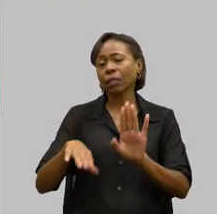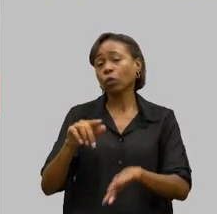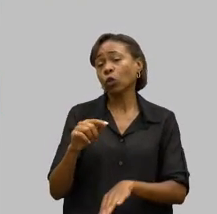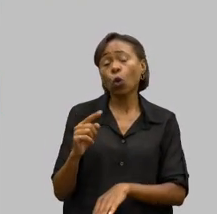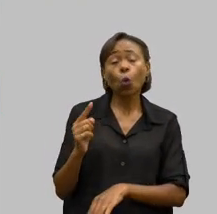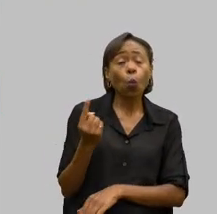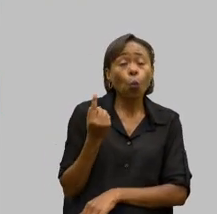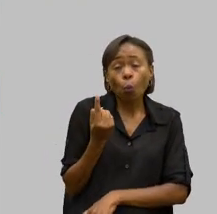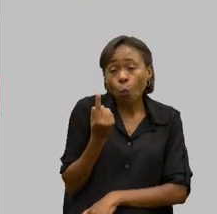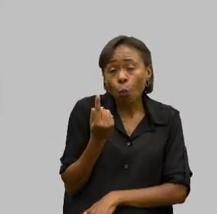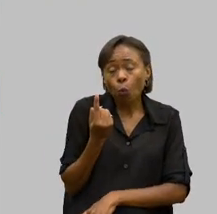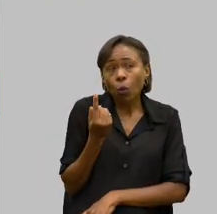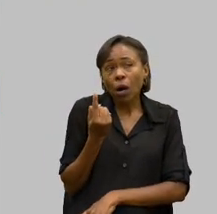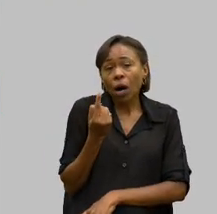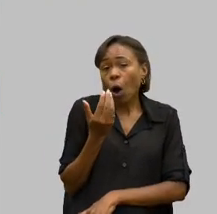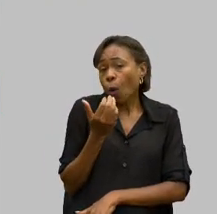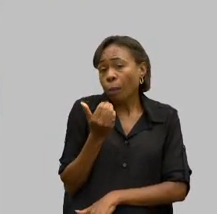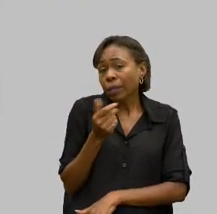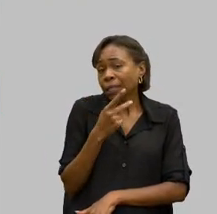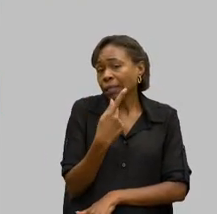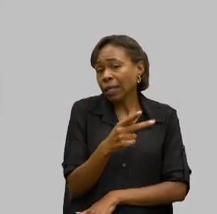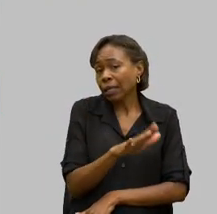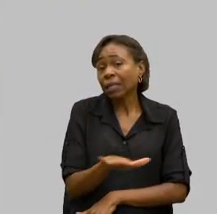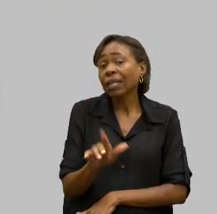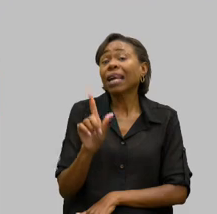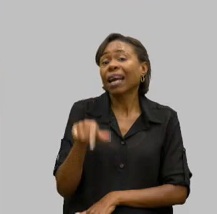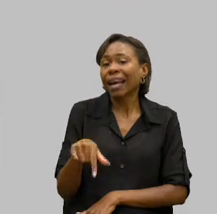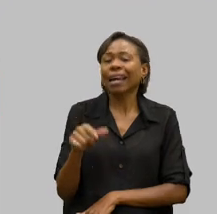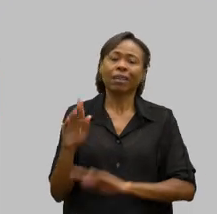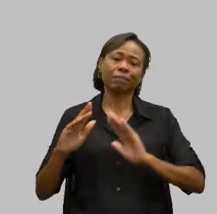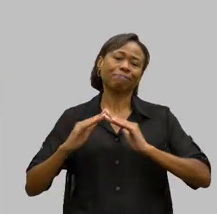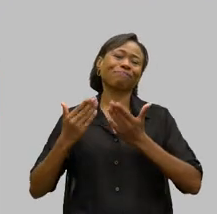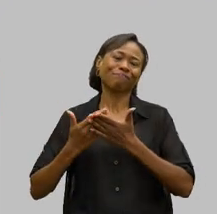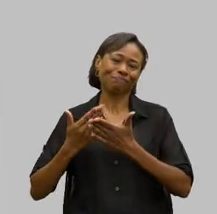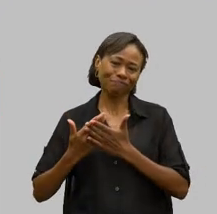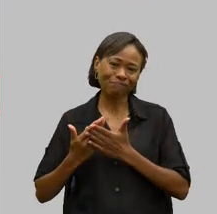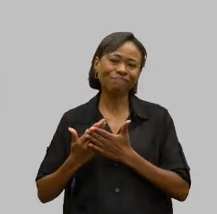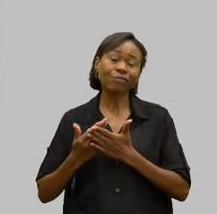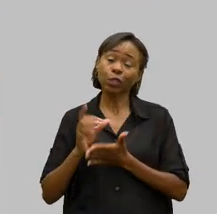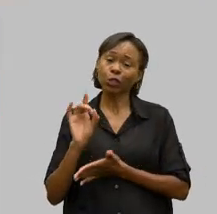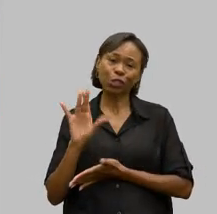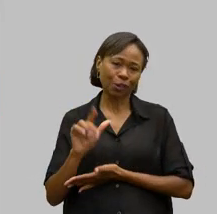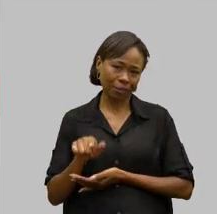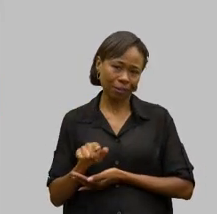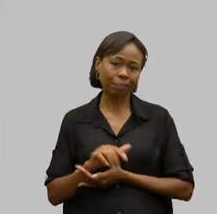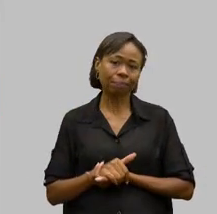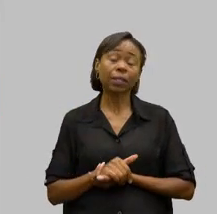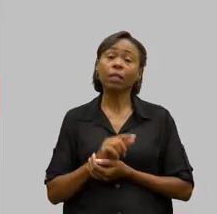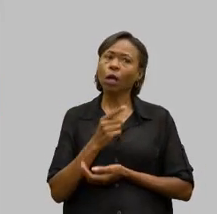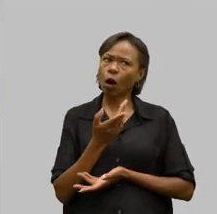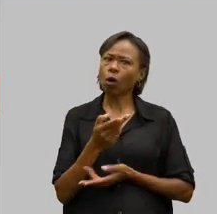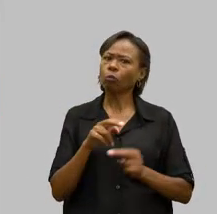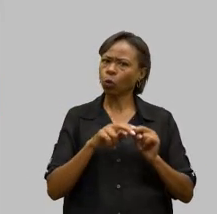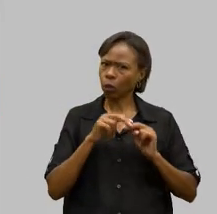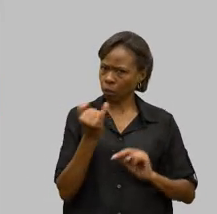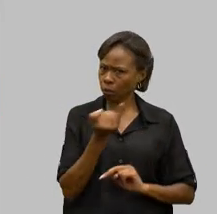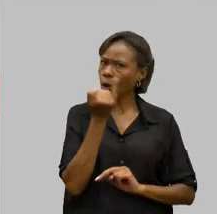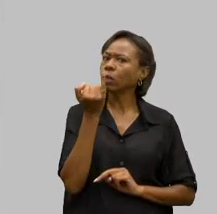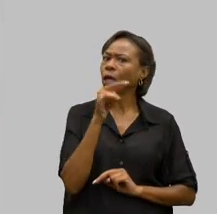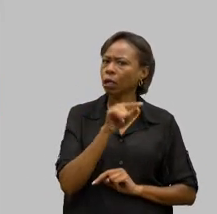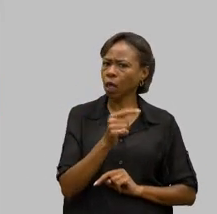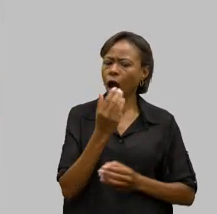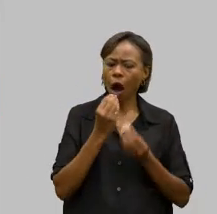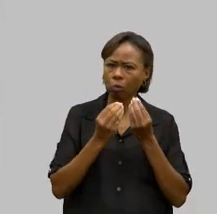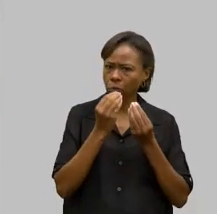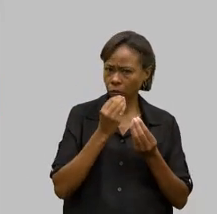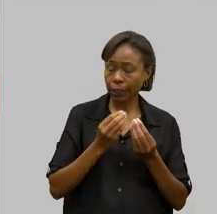é a merenda escolar, então a importância de tudo isto, e vemos também, secretário, Trivias